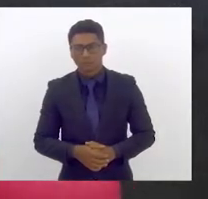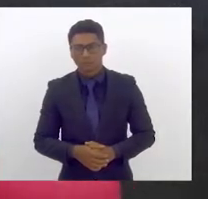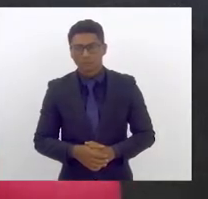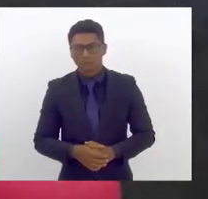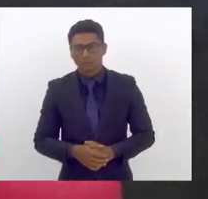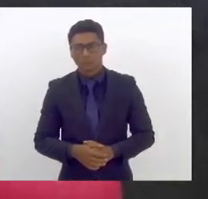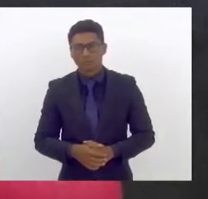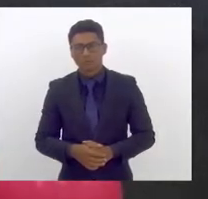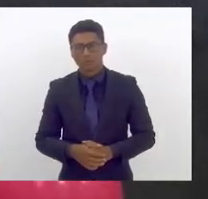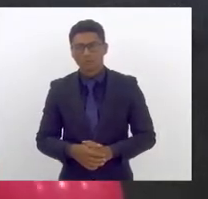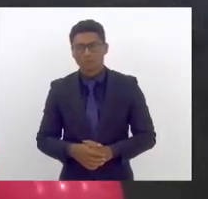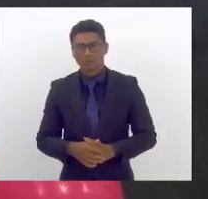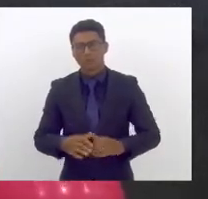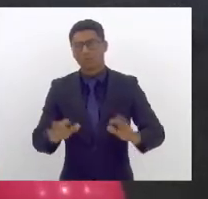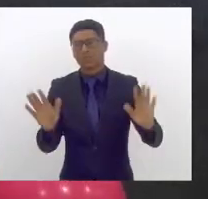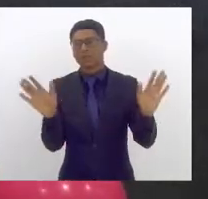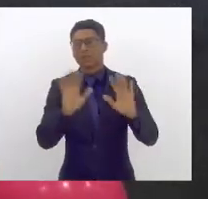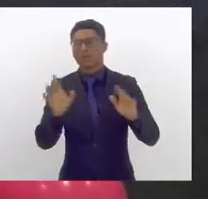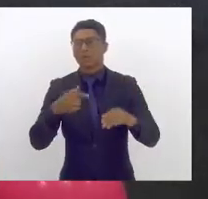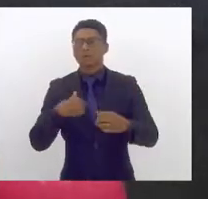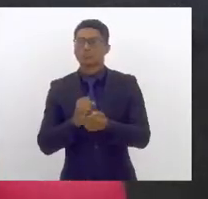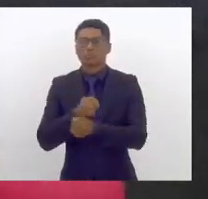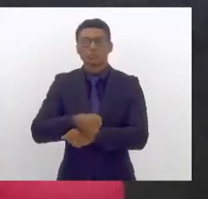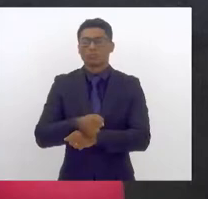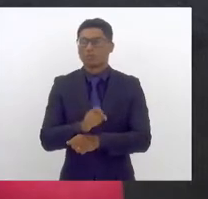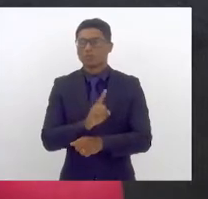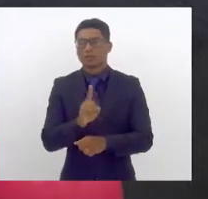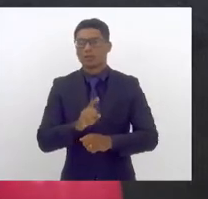mucama Naná não não não não